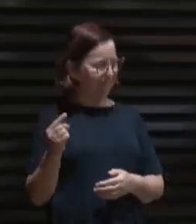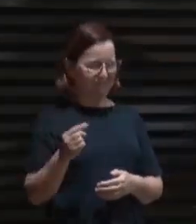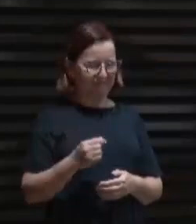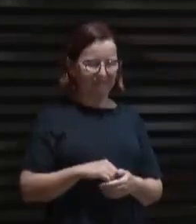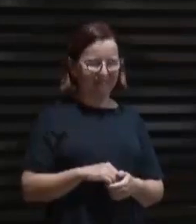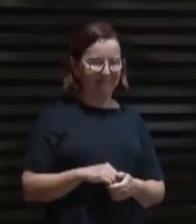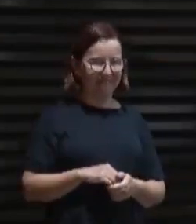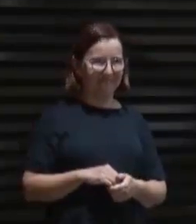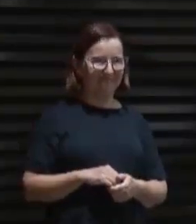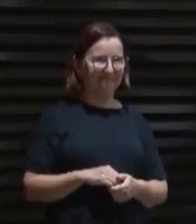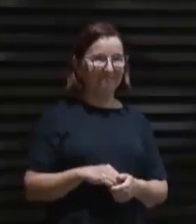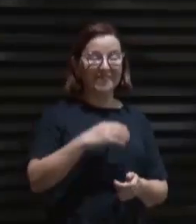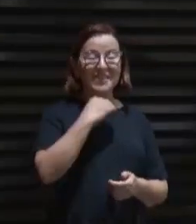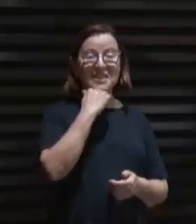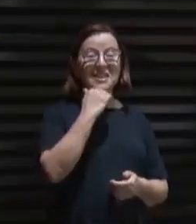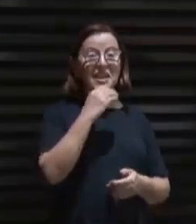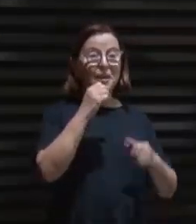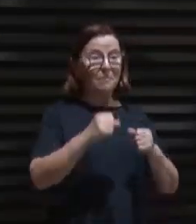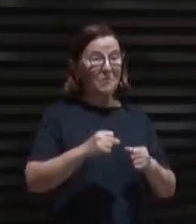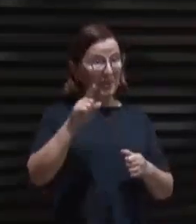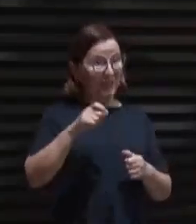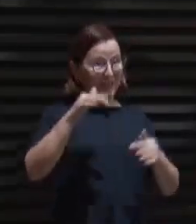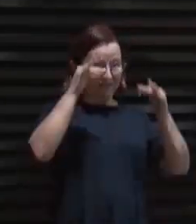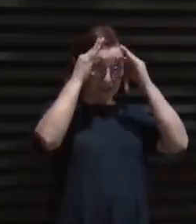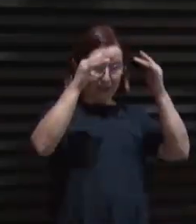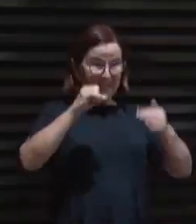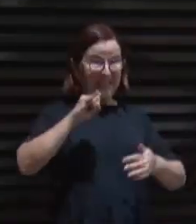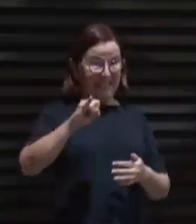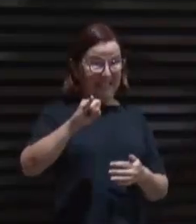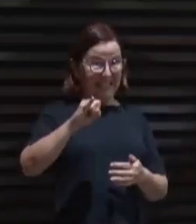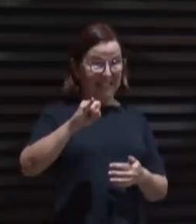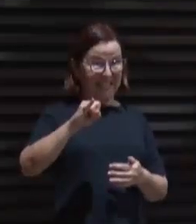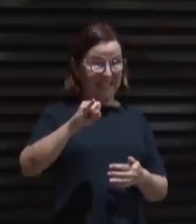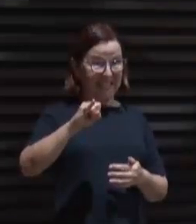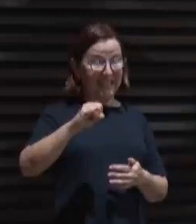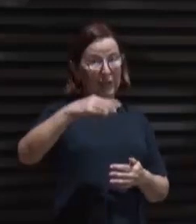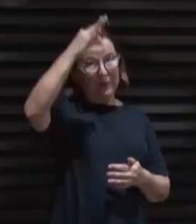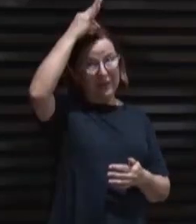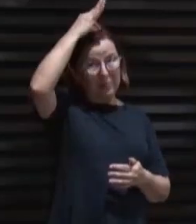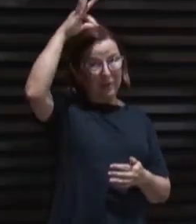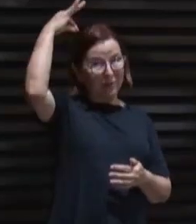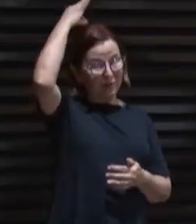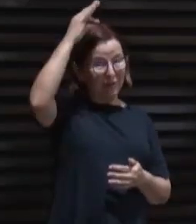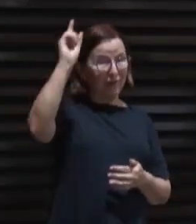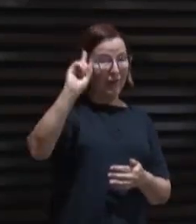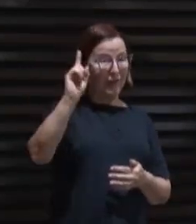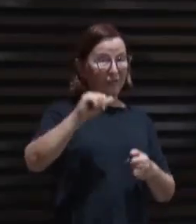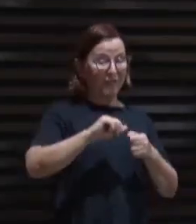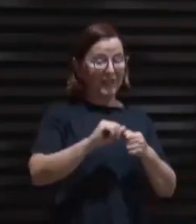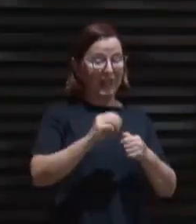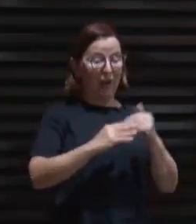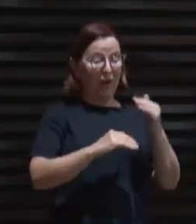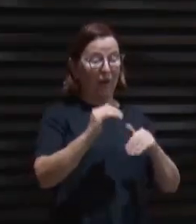Nenhum de nós pode ser fiel se o Espírito Santo não vier trabalhar em nós. É